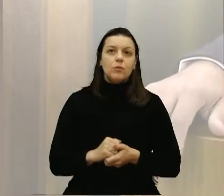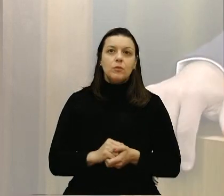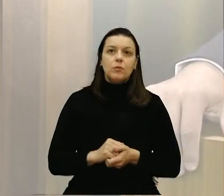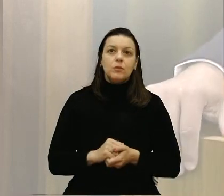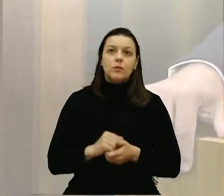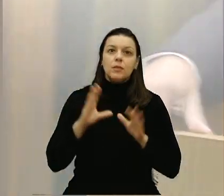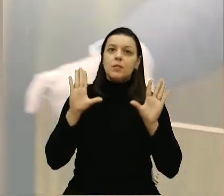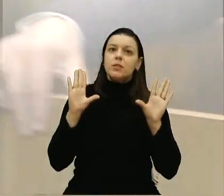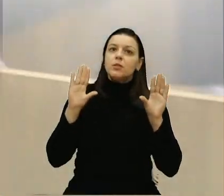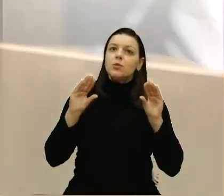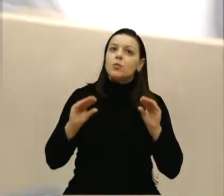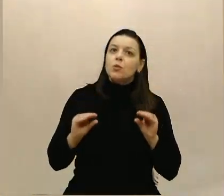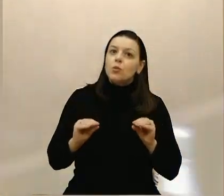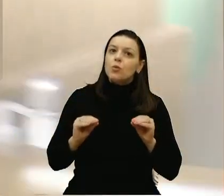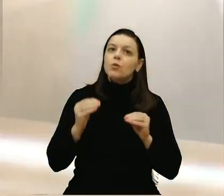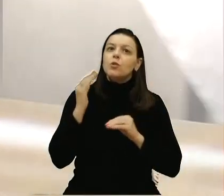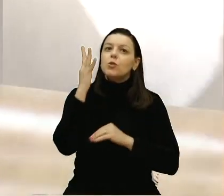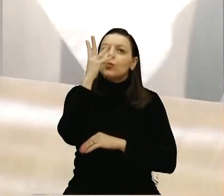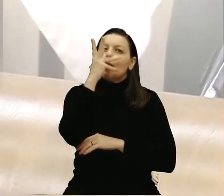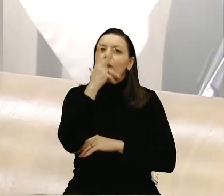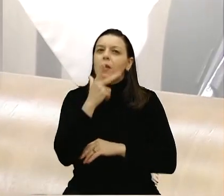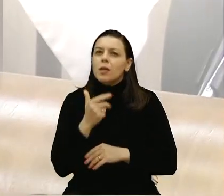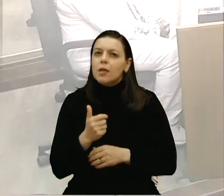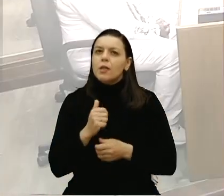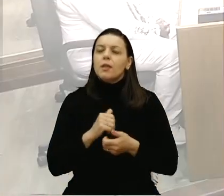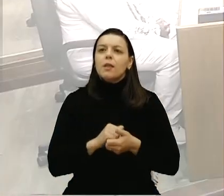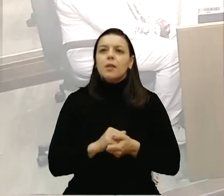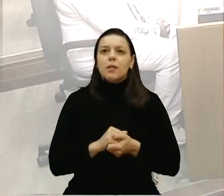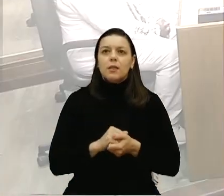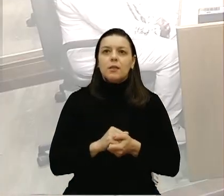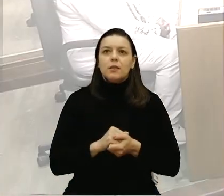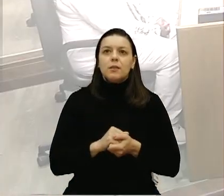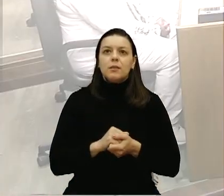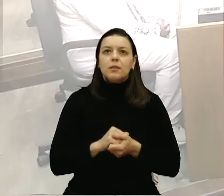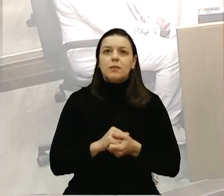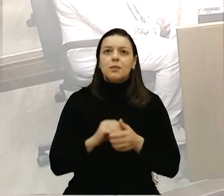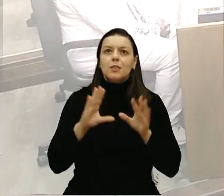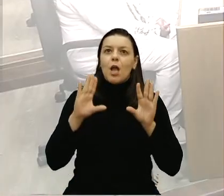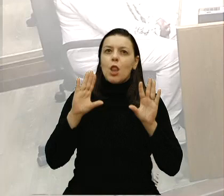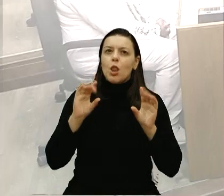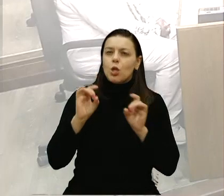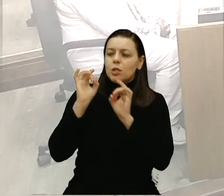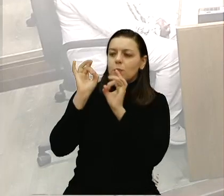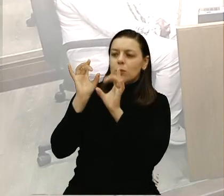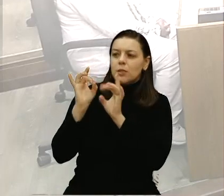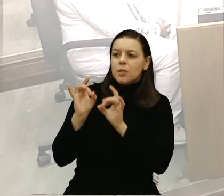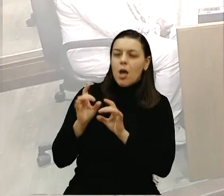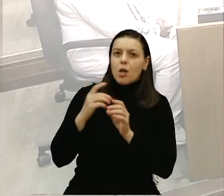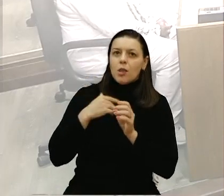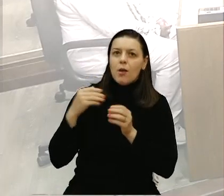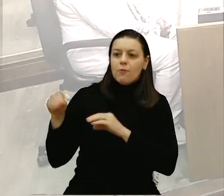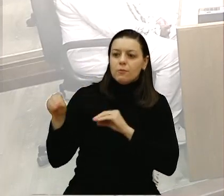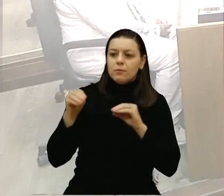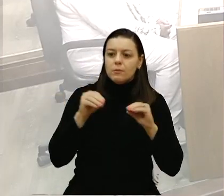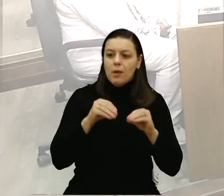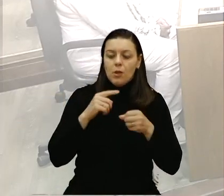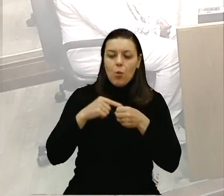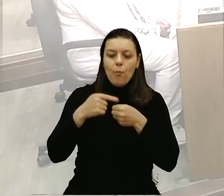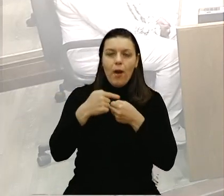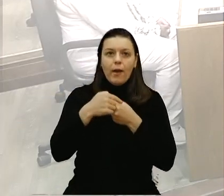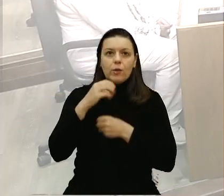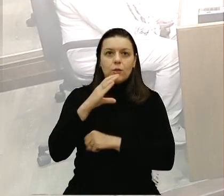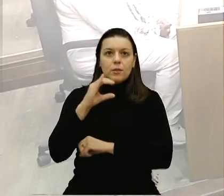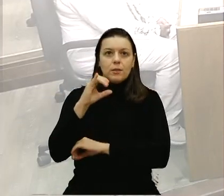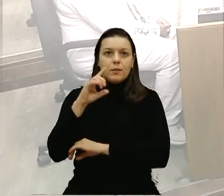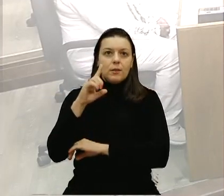nessa noite tão bonita. E uma noite de fato especial. Estava me deslocando do Cidade Nova para cá,